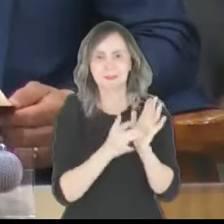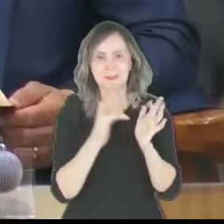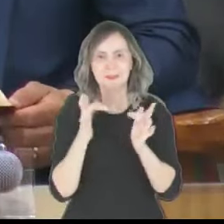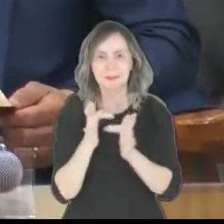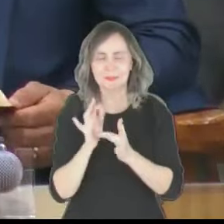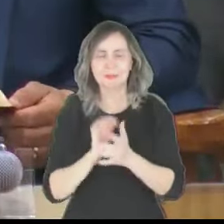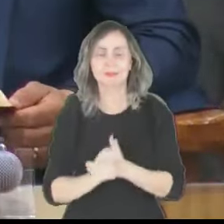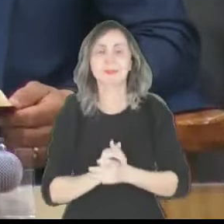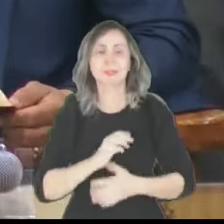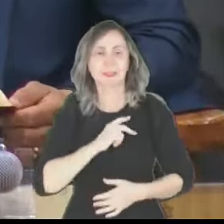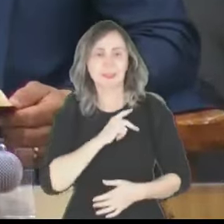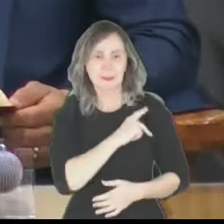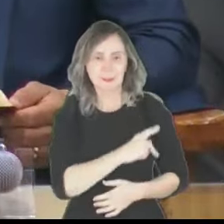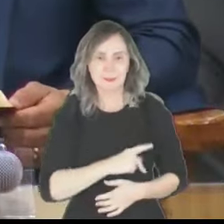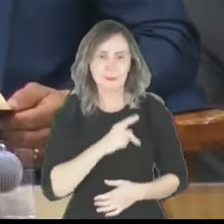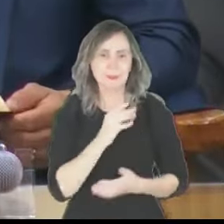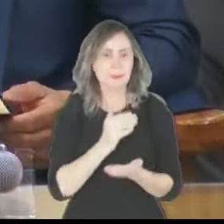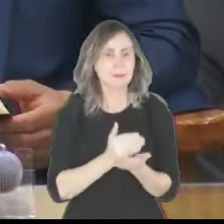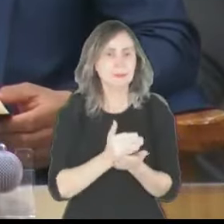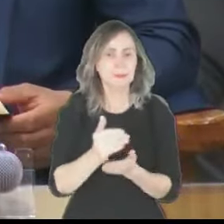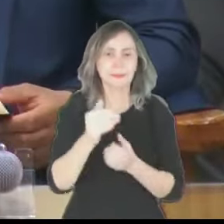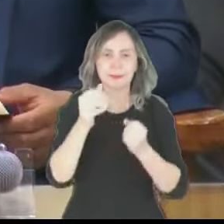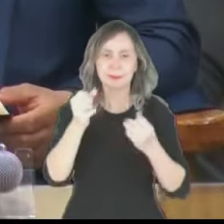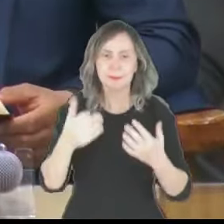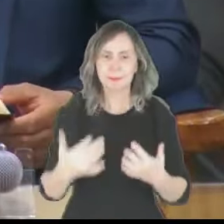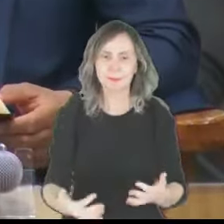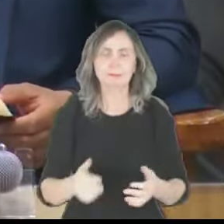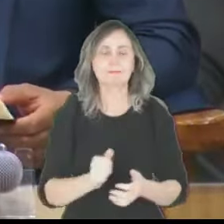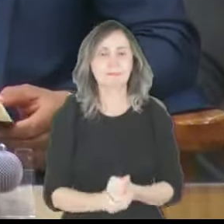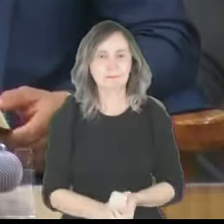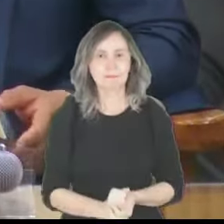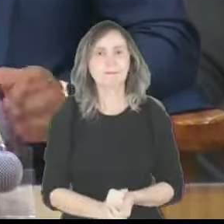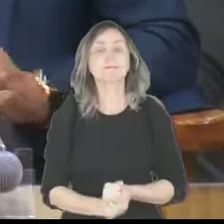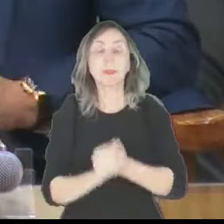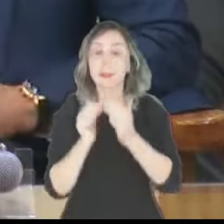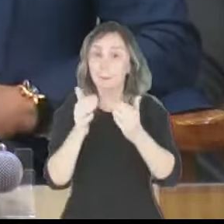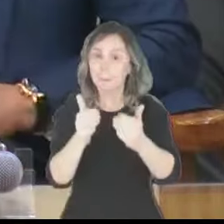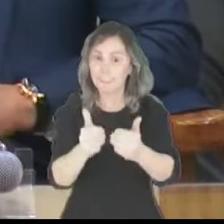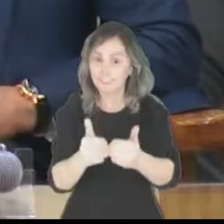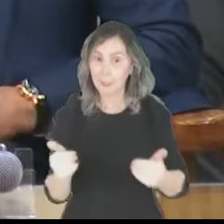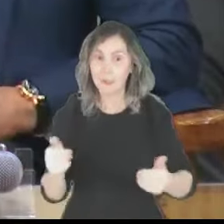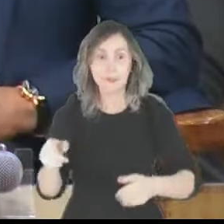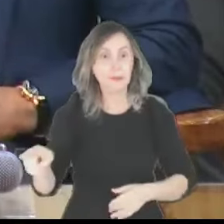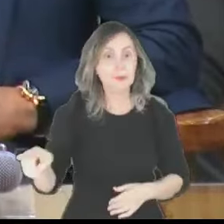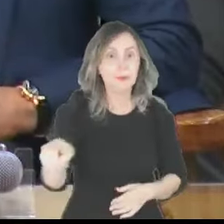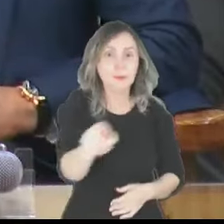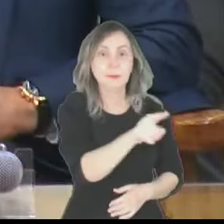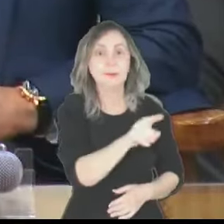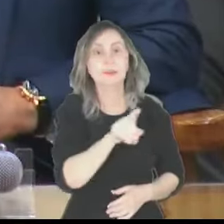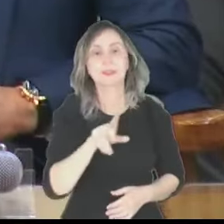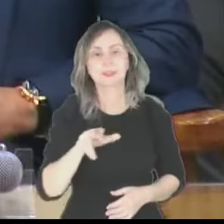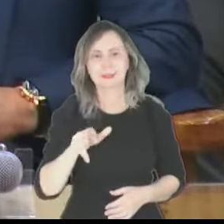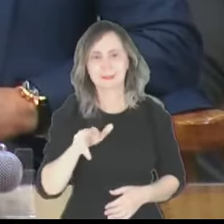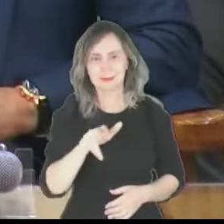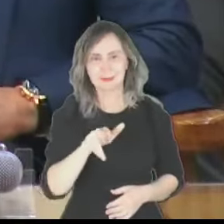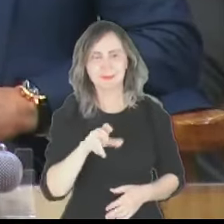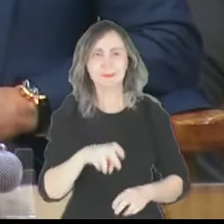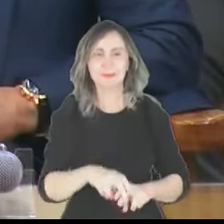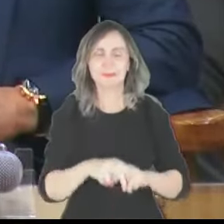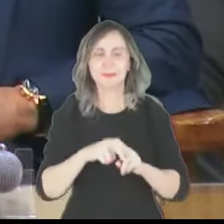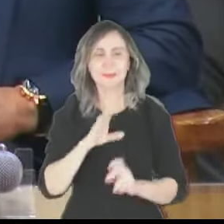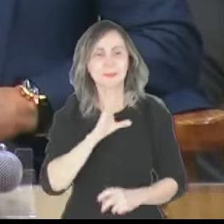Paulo começa dizendo, Rogo-vos, pois irmãos, pela compaixão